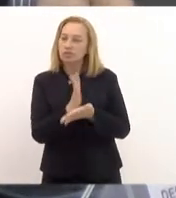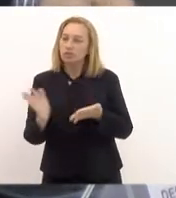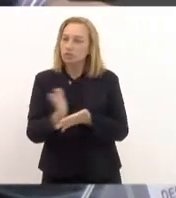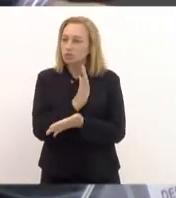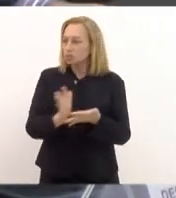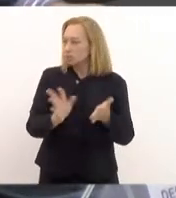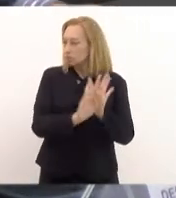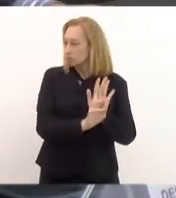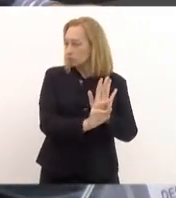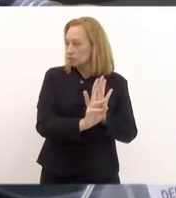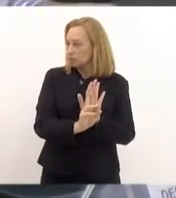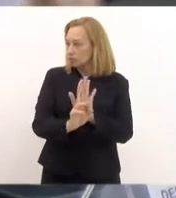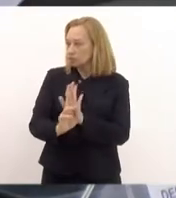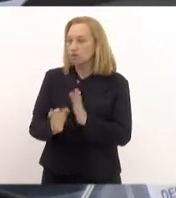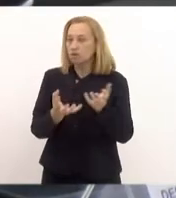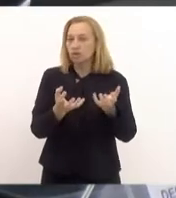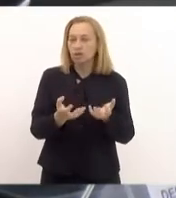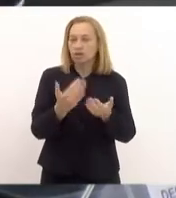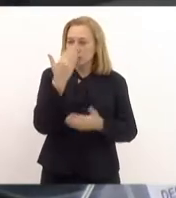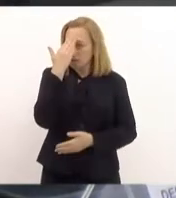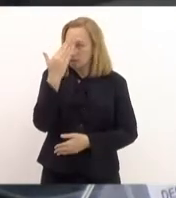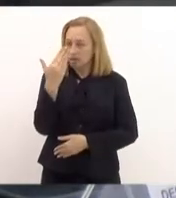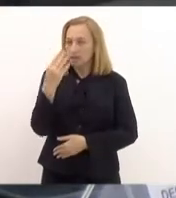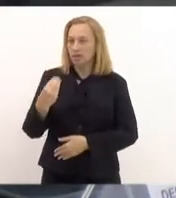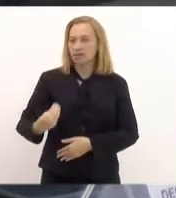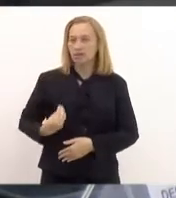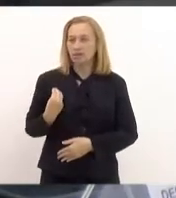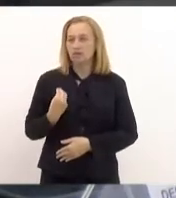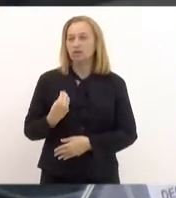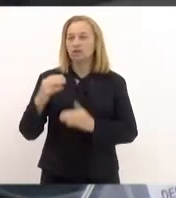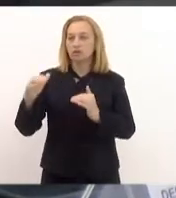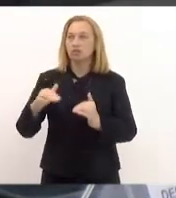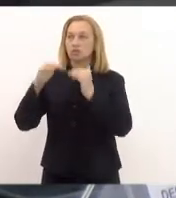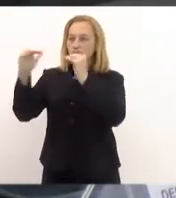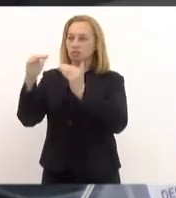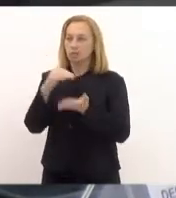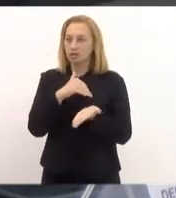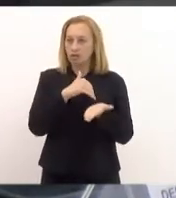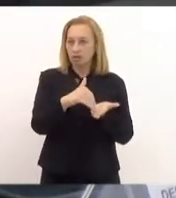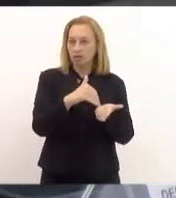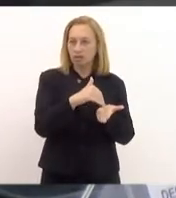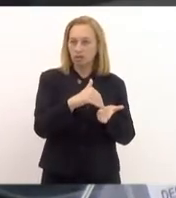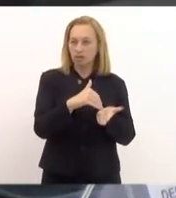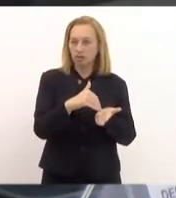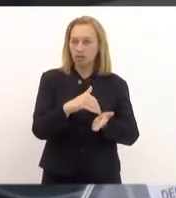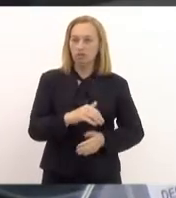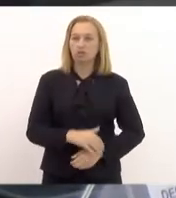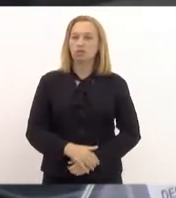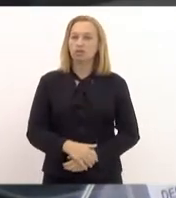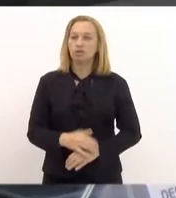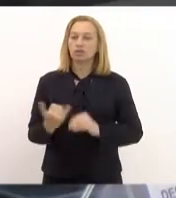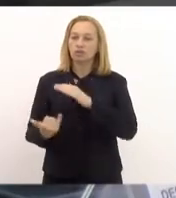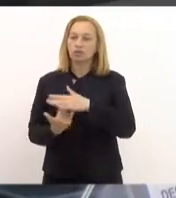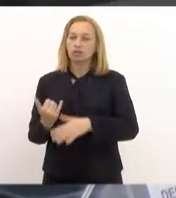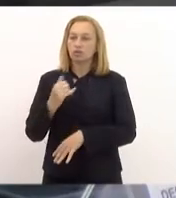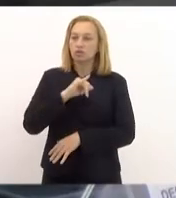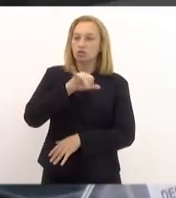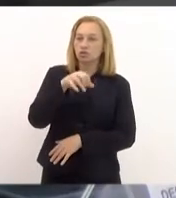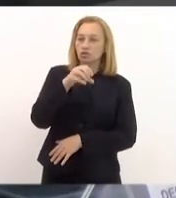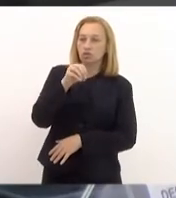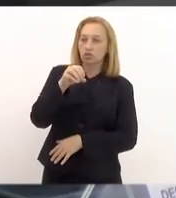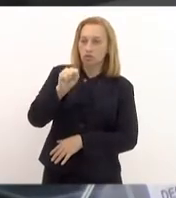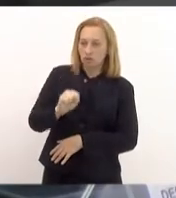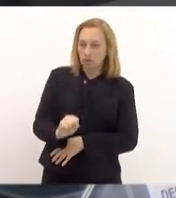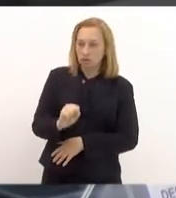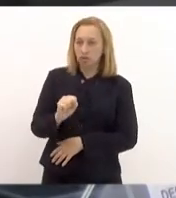representações. Quero agradecer a presença do subsecretário institucional Joanes Bosco,